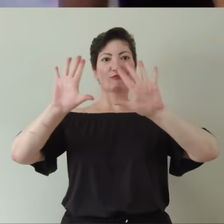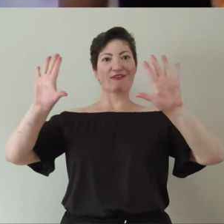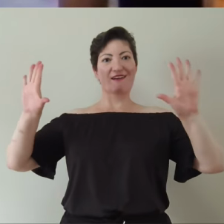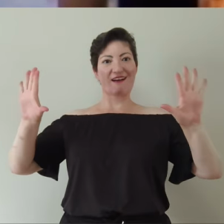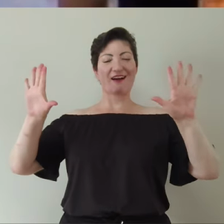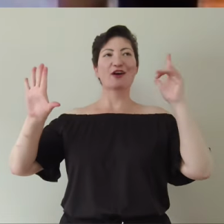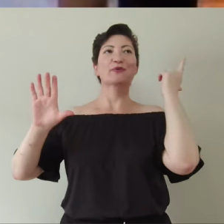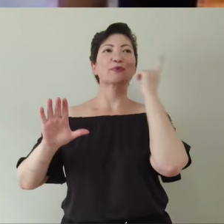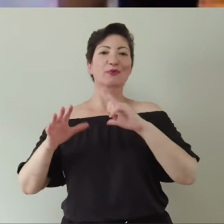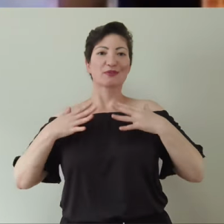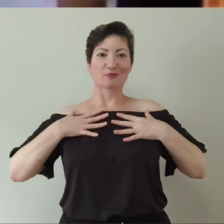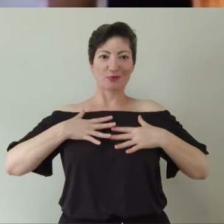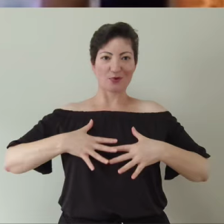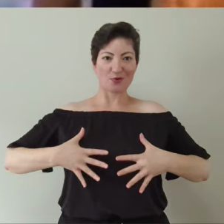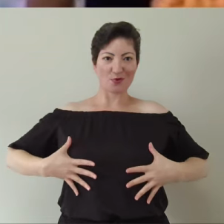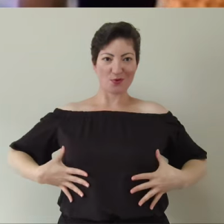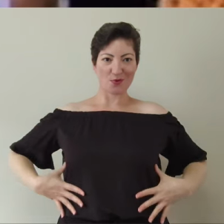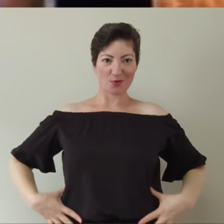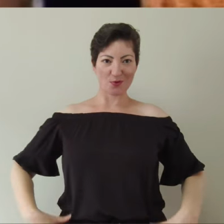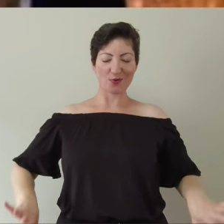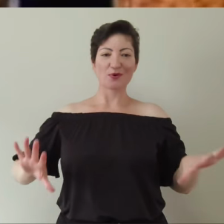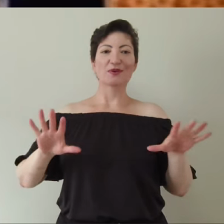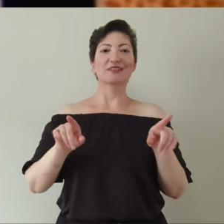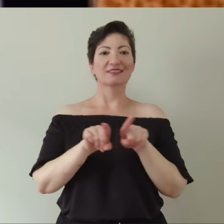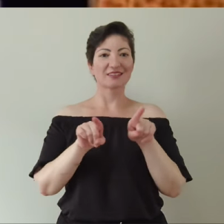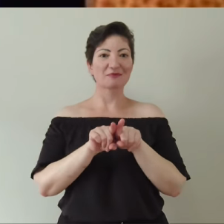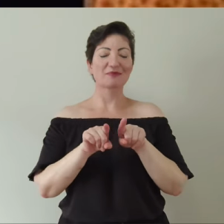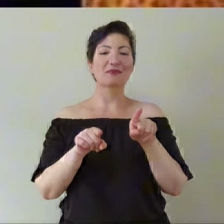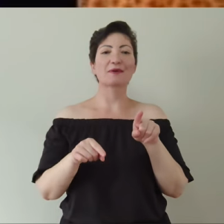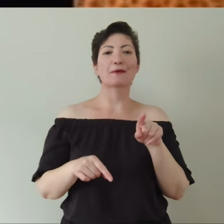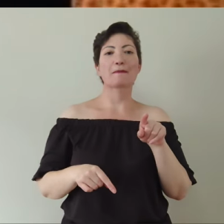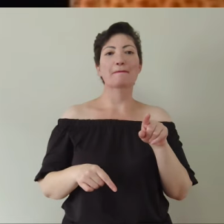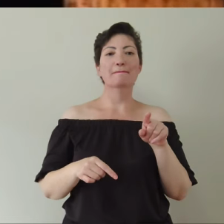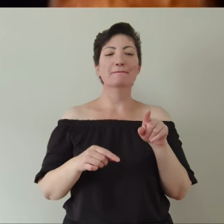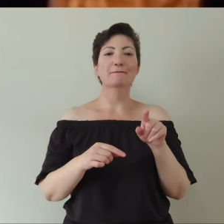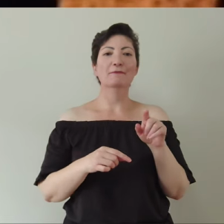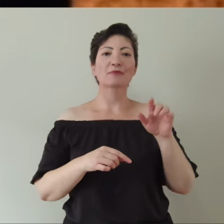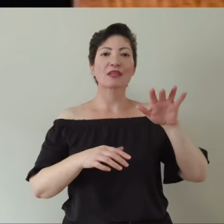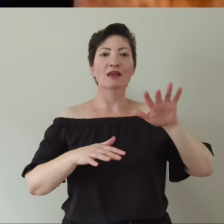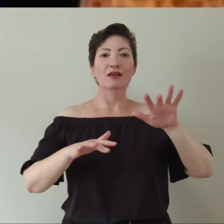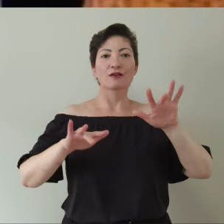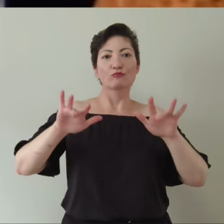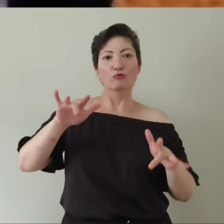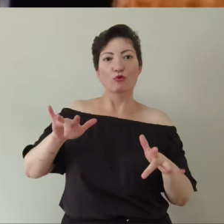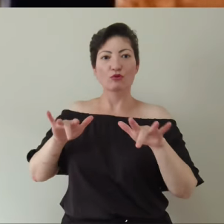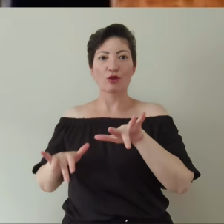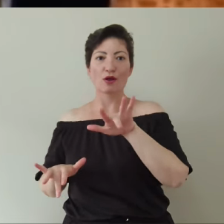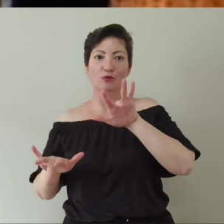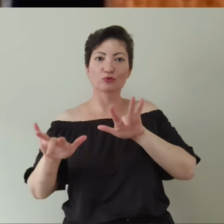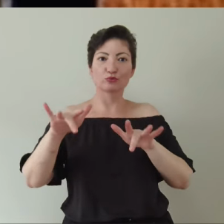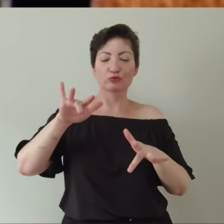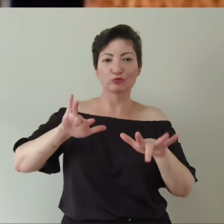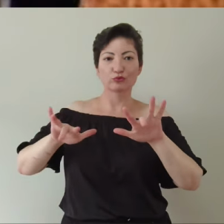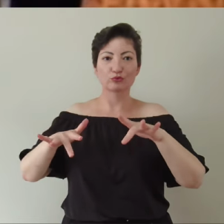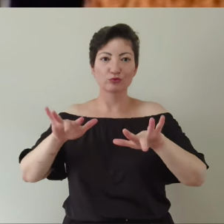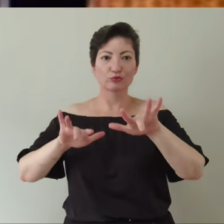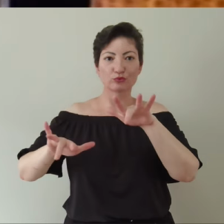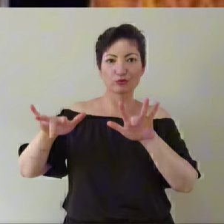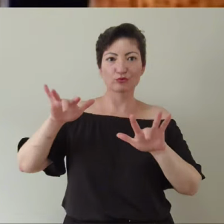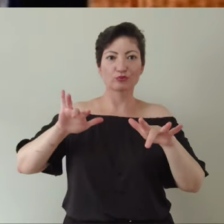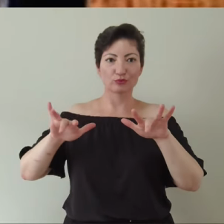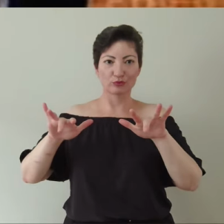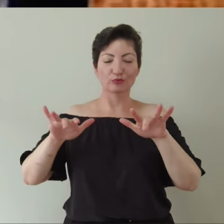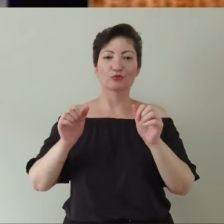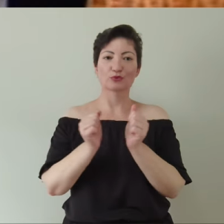figurino, bonecos também, né? Que essa montagem, a gente quis fazer de uma forma diferente,